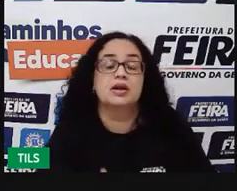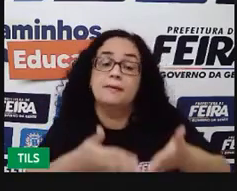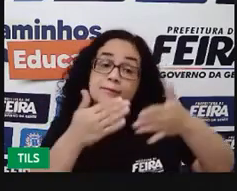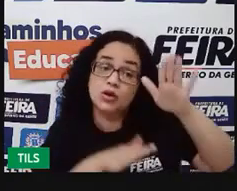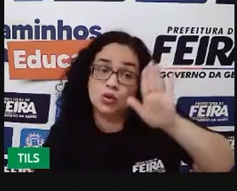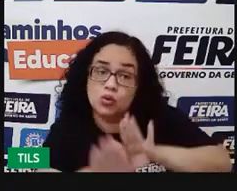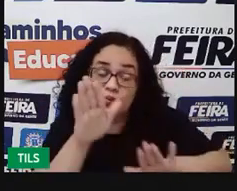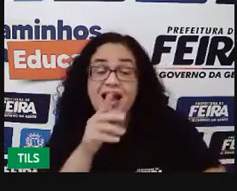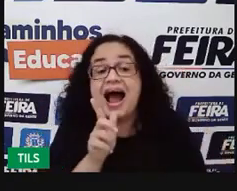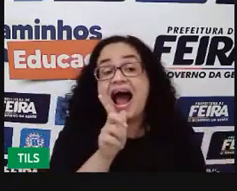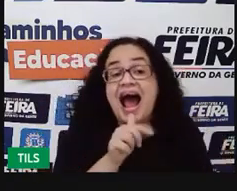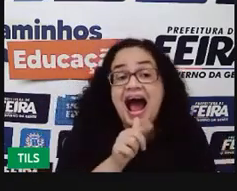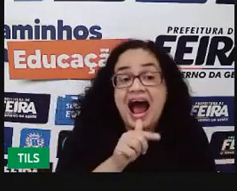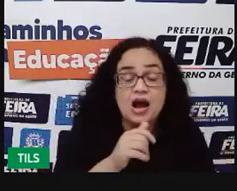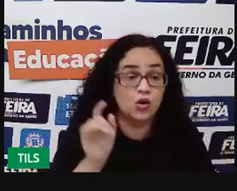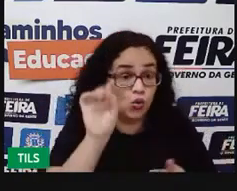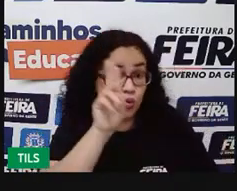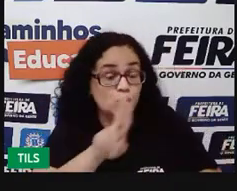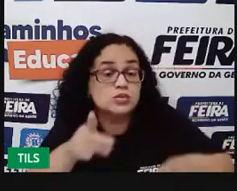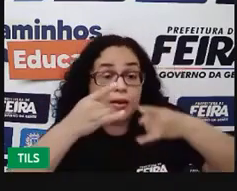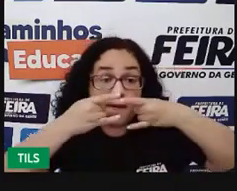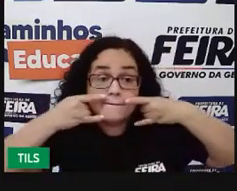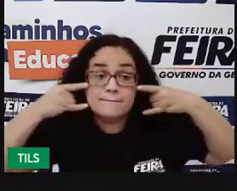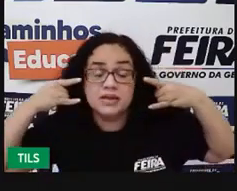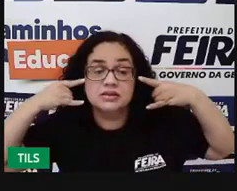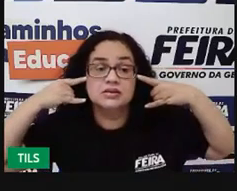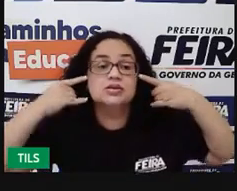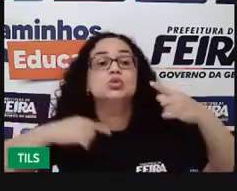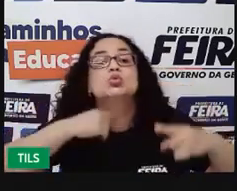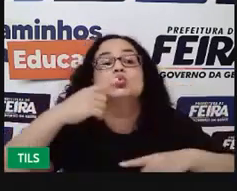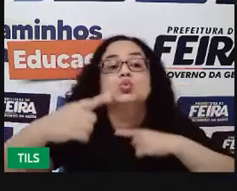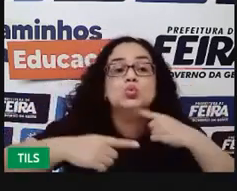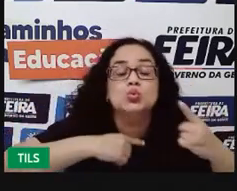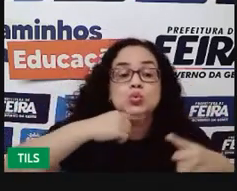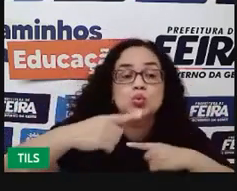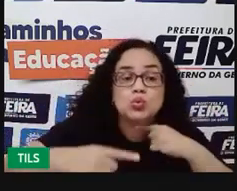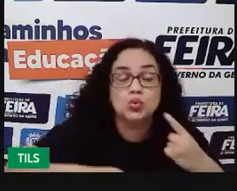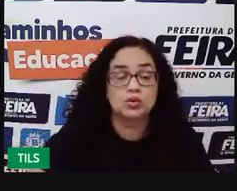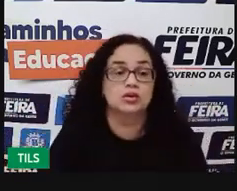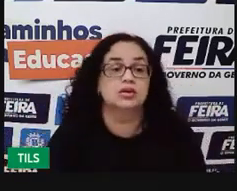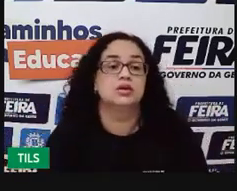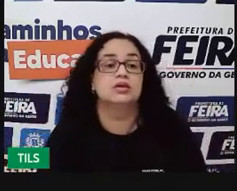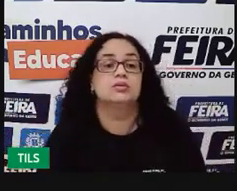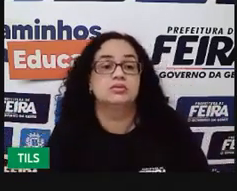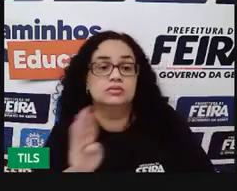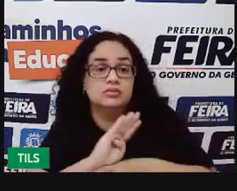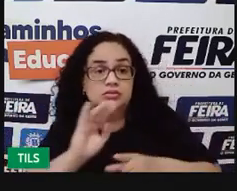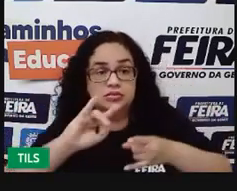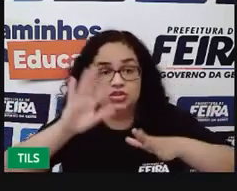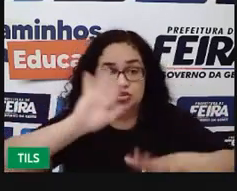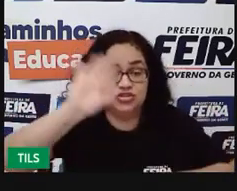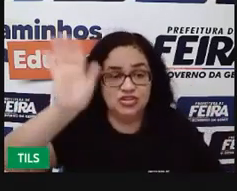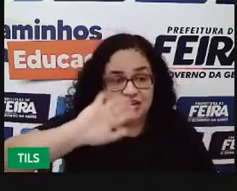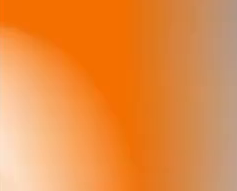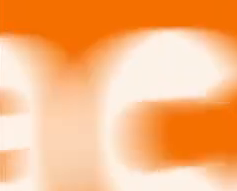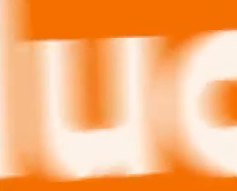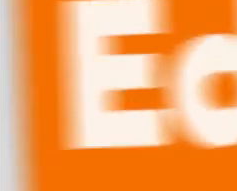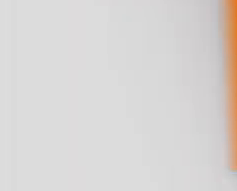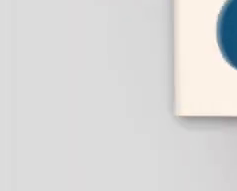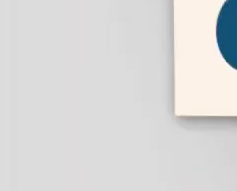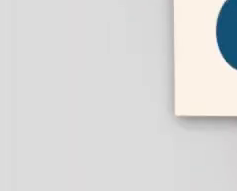cuidem, bebam água, usem máscara, e qualquer dúvida, entre em contato comigo pelas redes sociais. Tchauzinho!